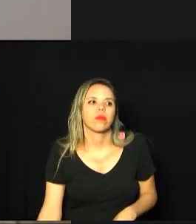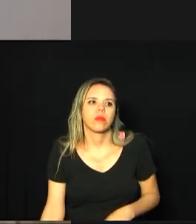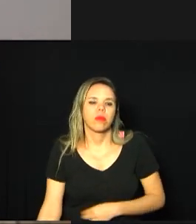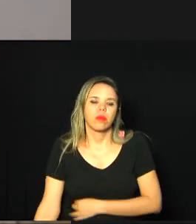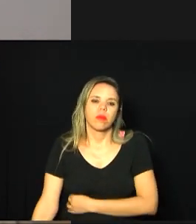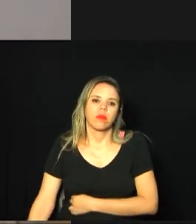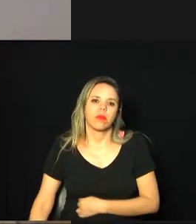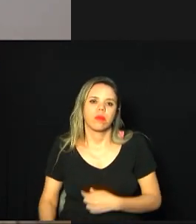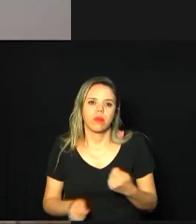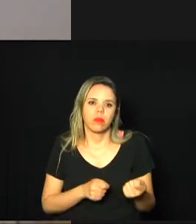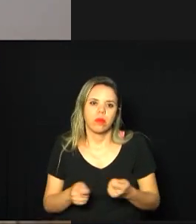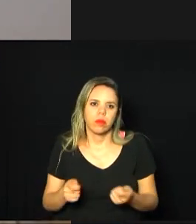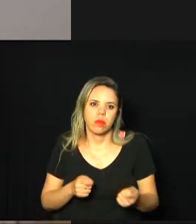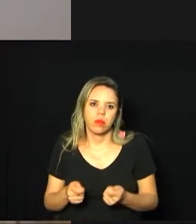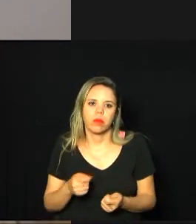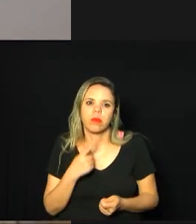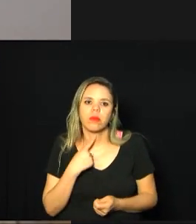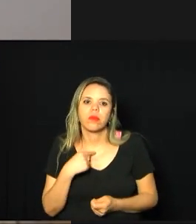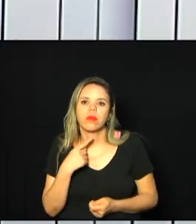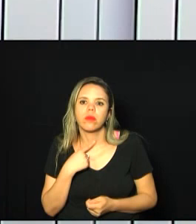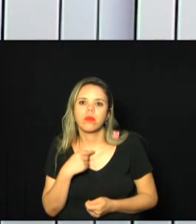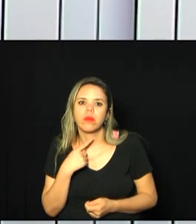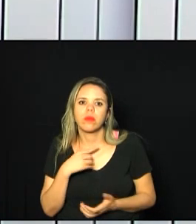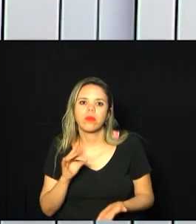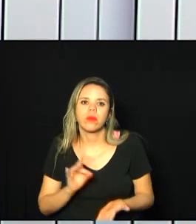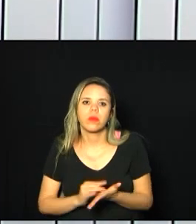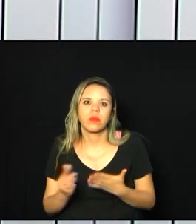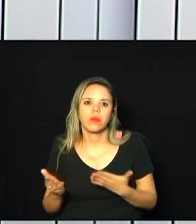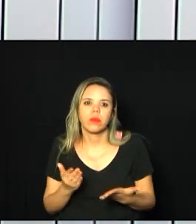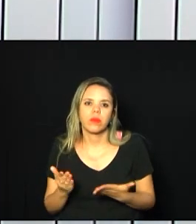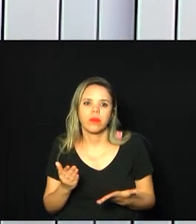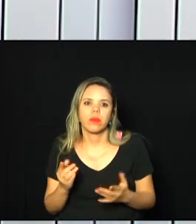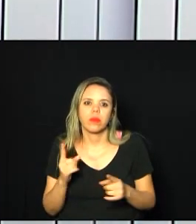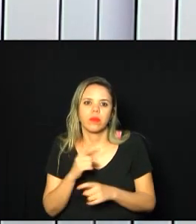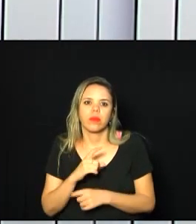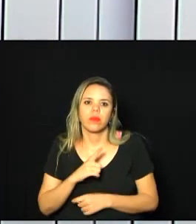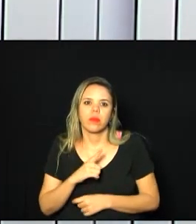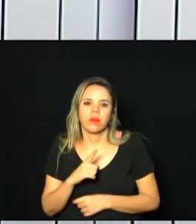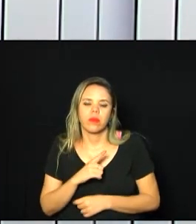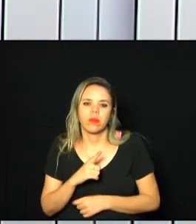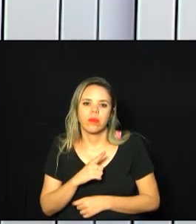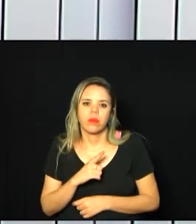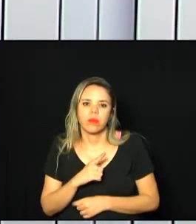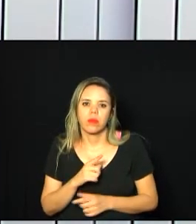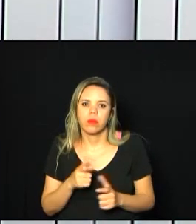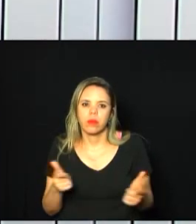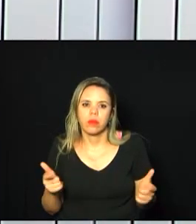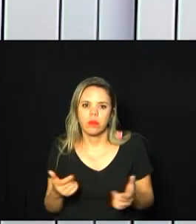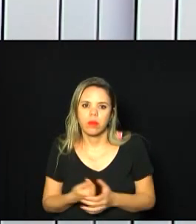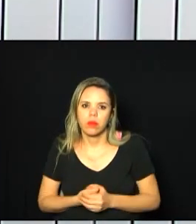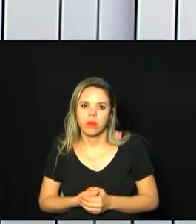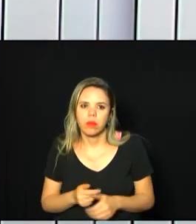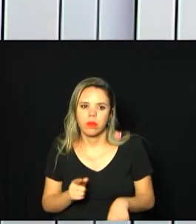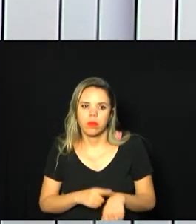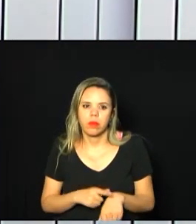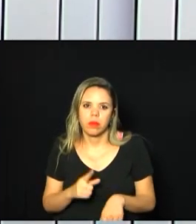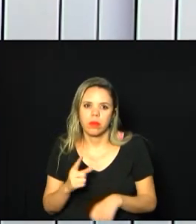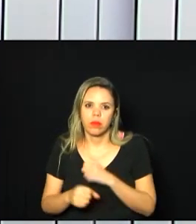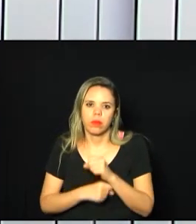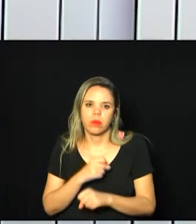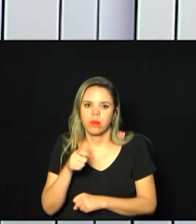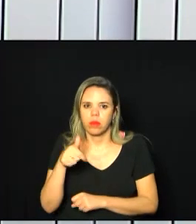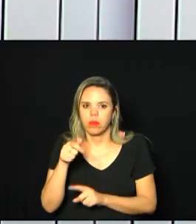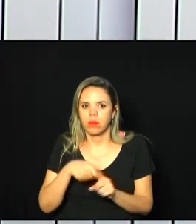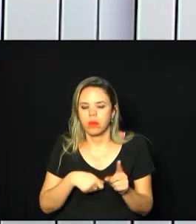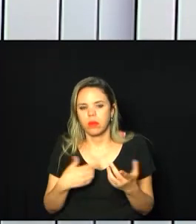É equilibrar, né? O desejo da realidade, a realidade tem que prevalecer aí neste momento, há 1 ano e